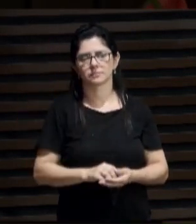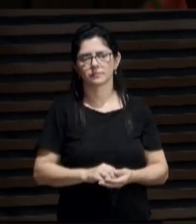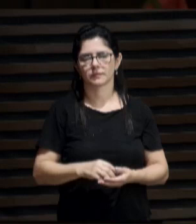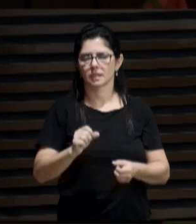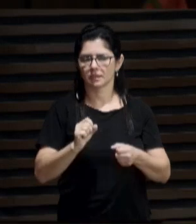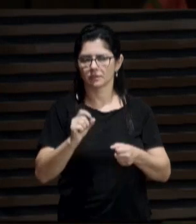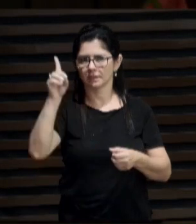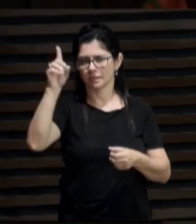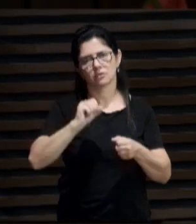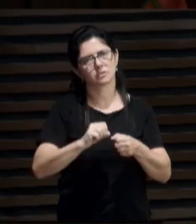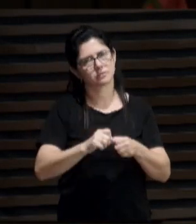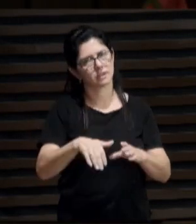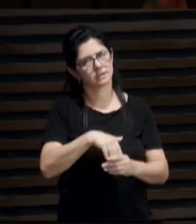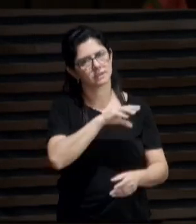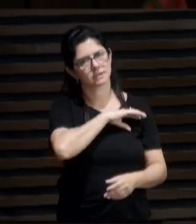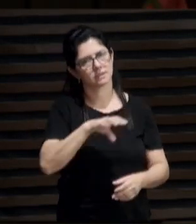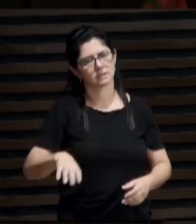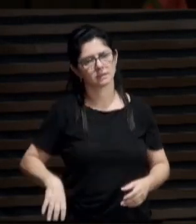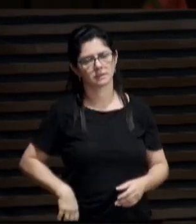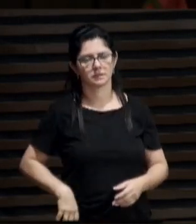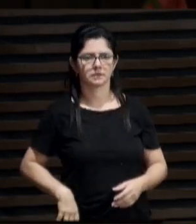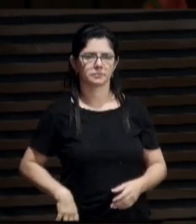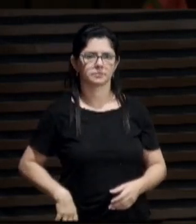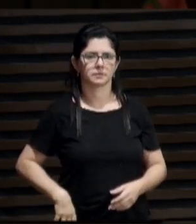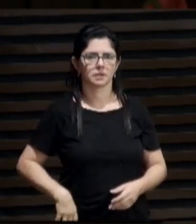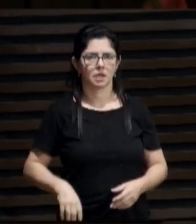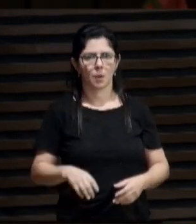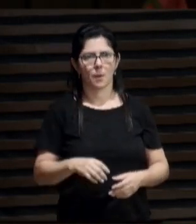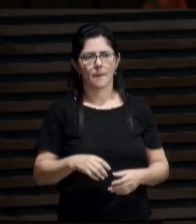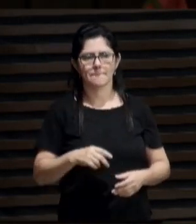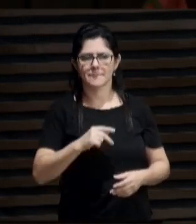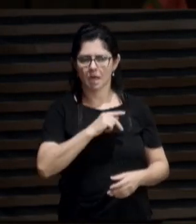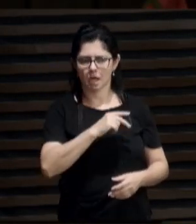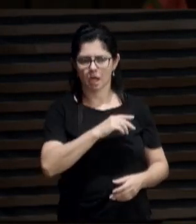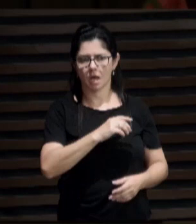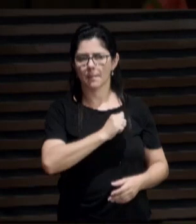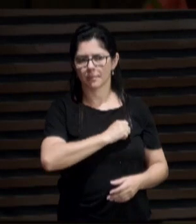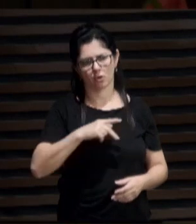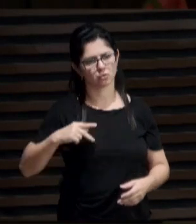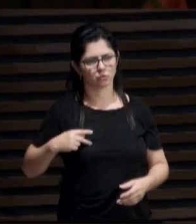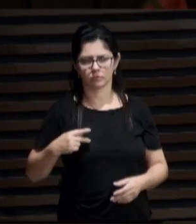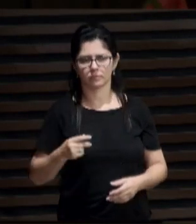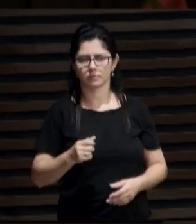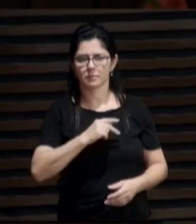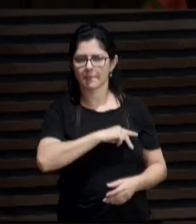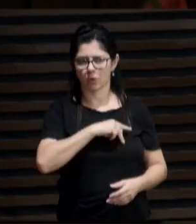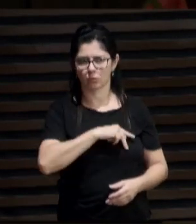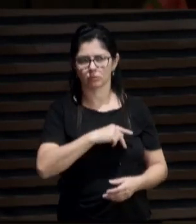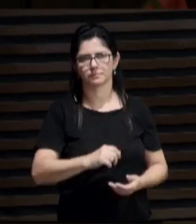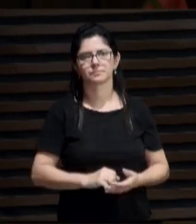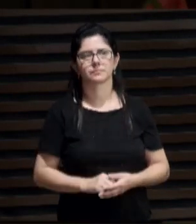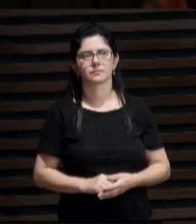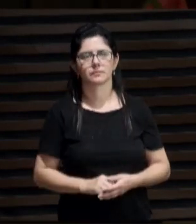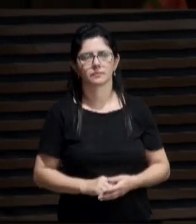em Cristo. O apóstolo Paulo assim nos convoca em sua carta de Romanos, capítulo